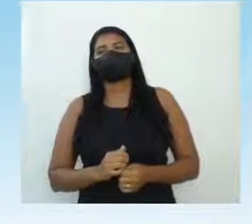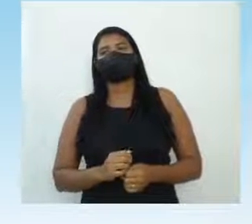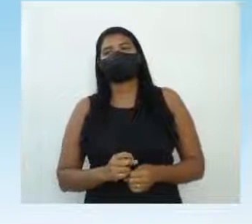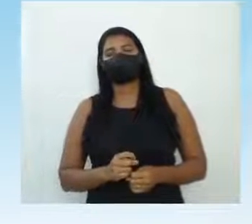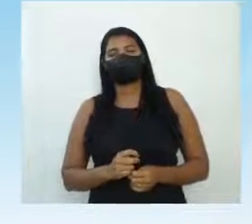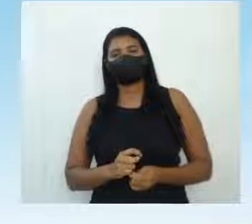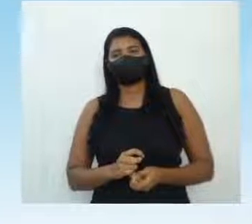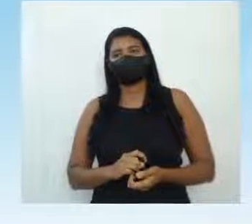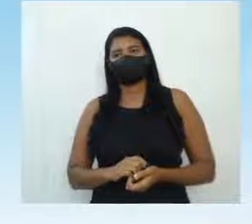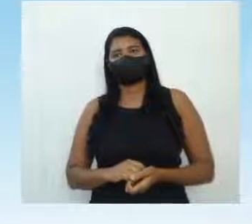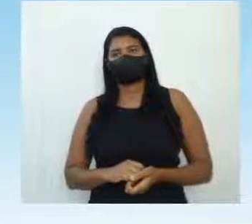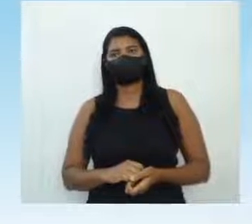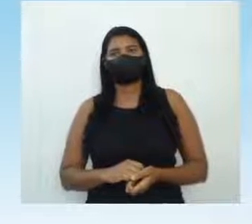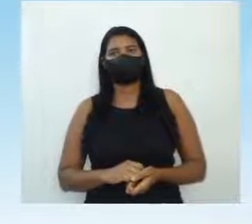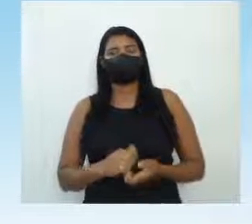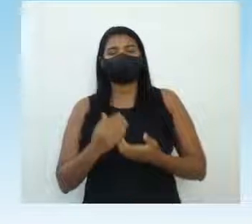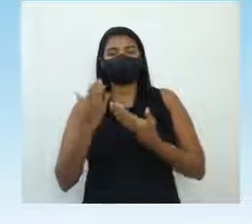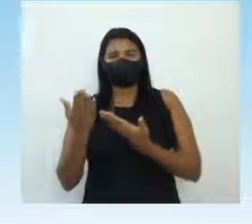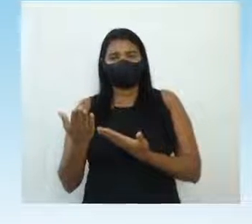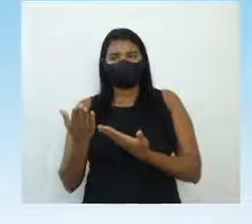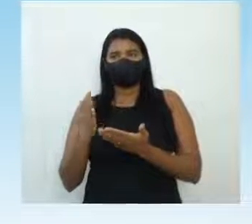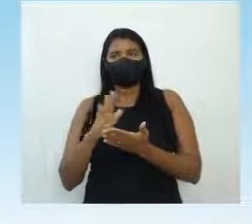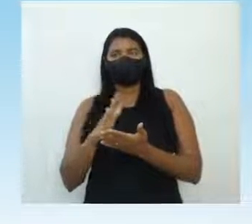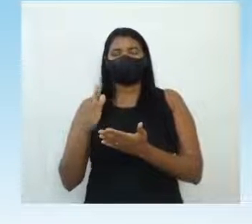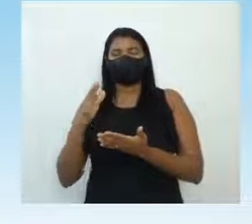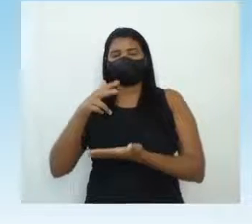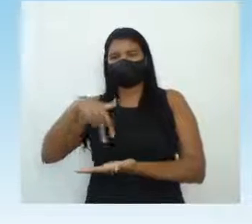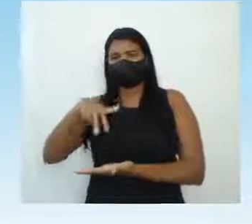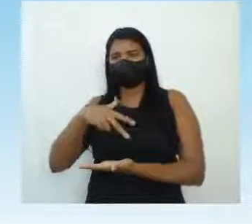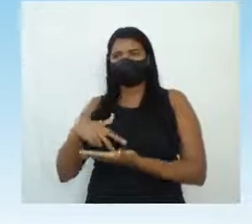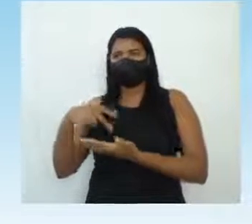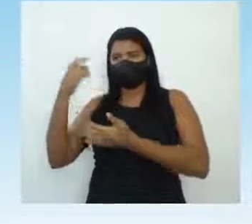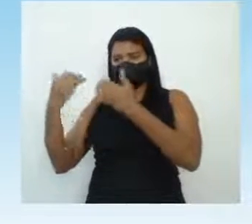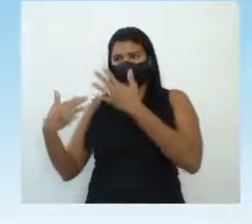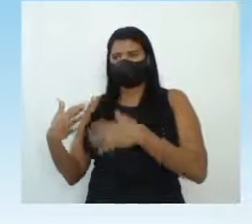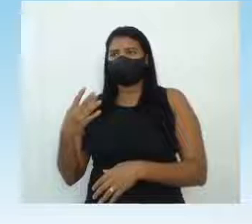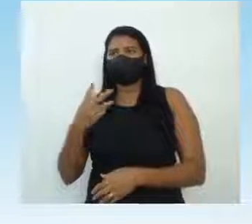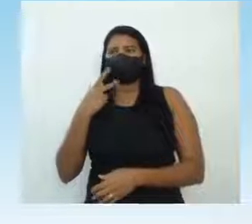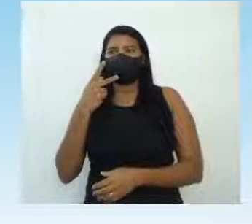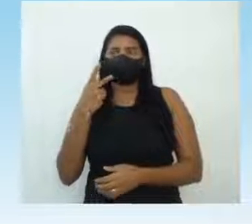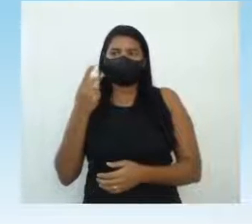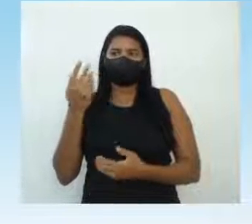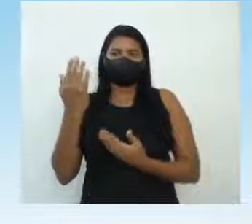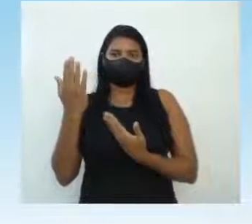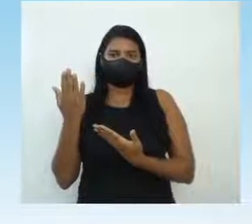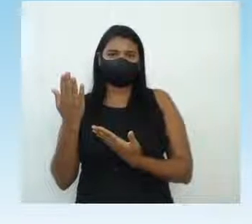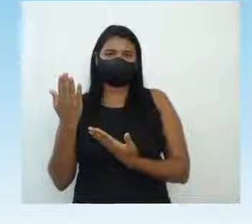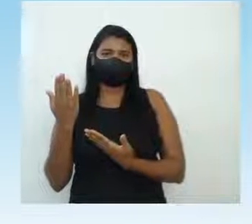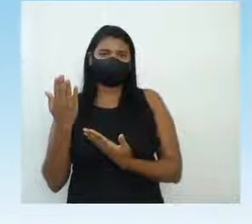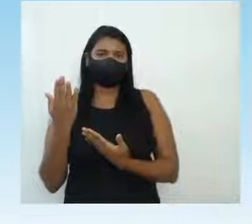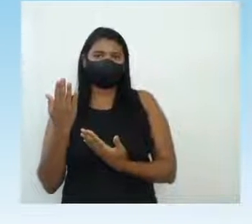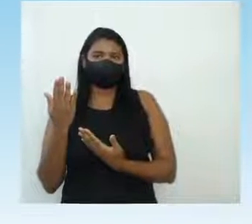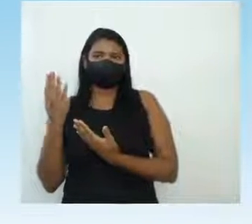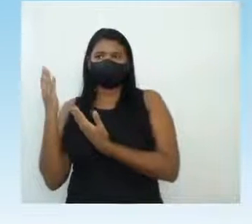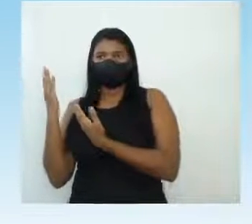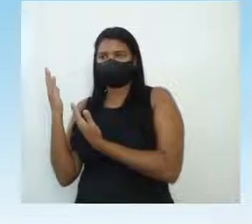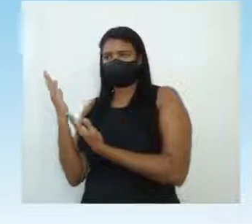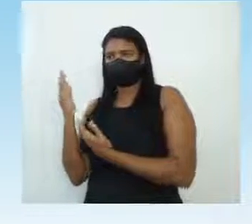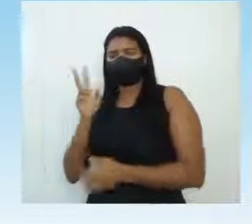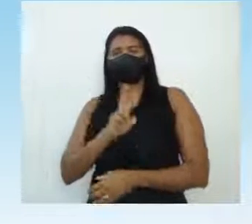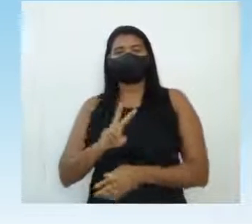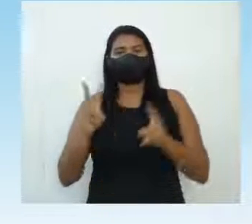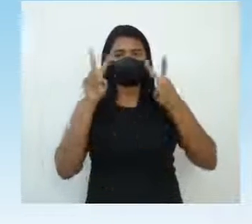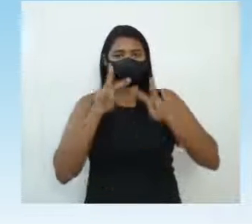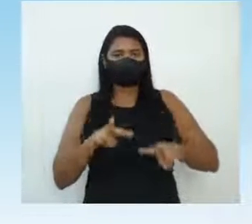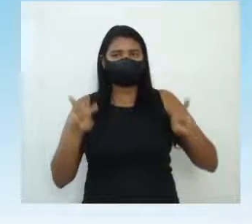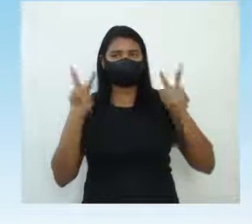Bom, a interpretação da dança. Eu estava falando antes sobre a questão da interpretação da dança, então a gente vai visualizar agora o que é, tá? É